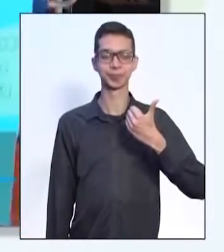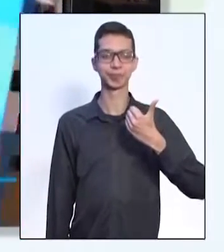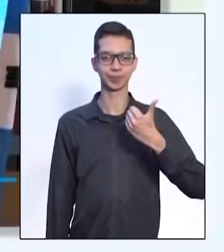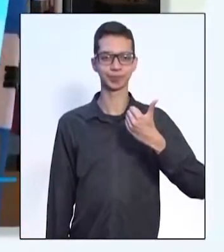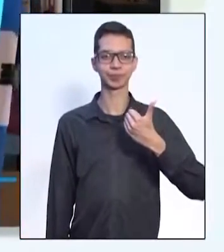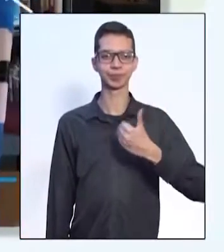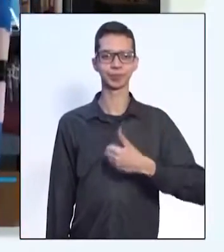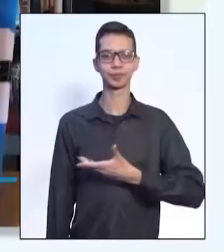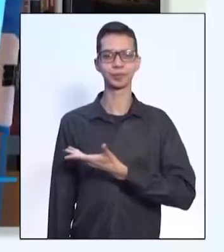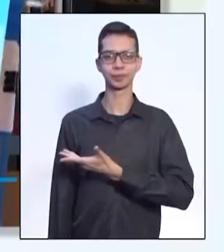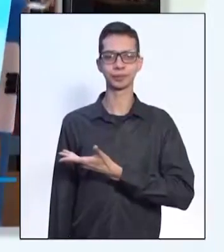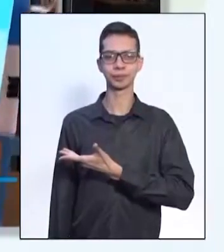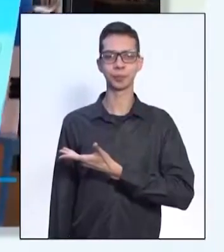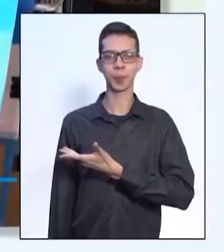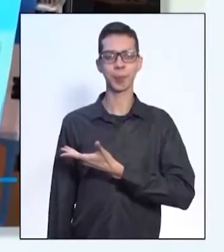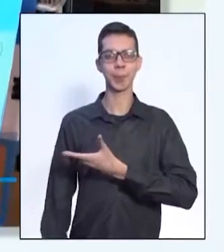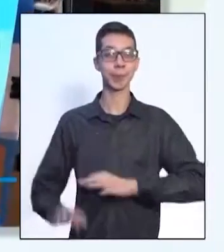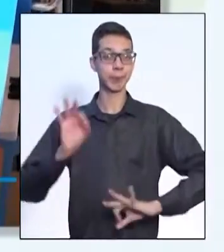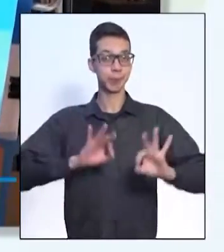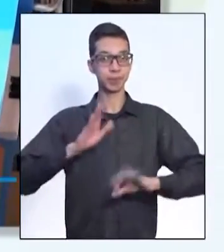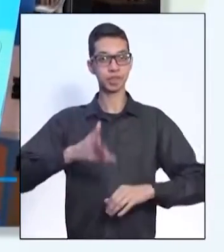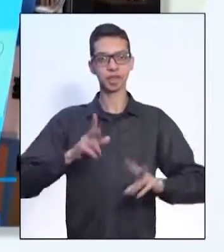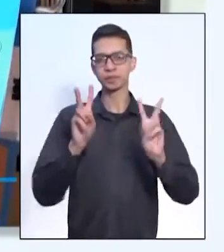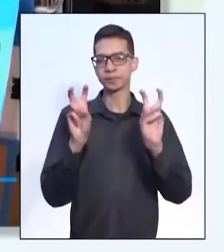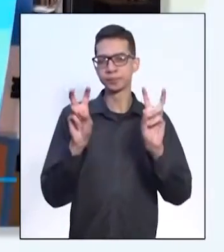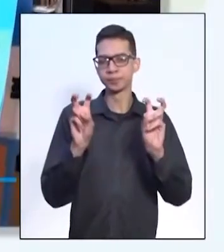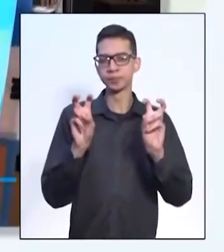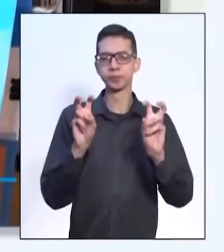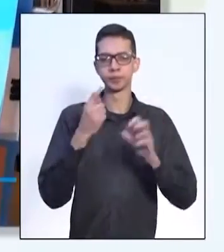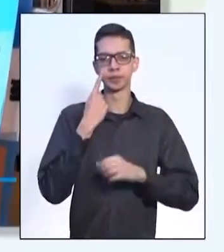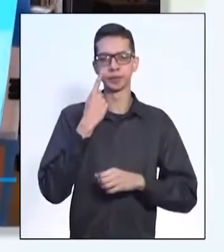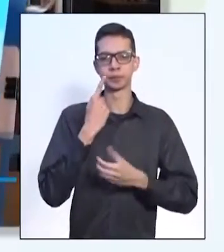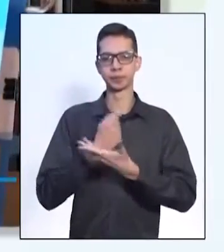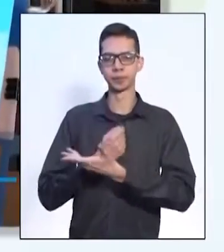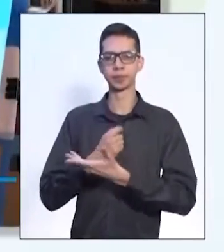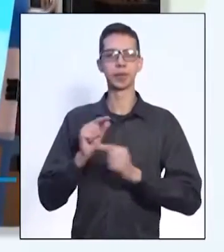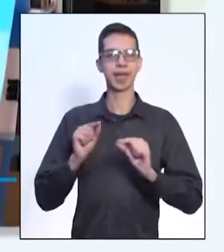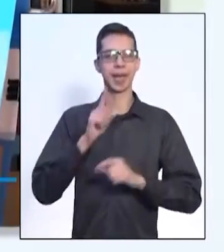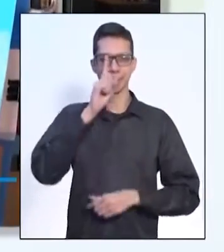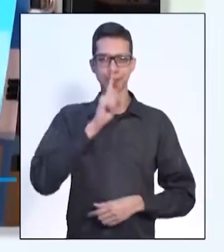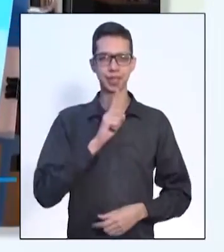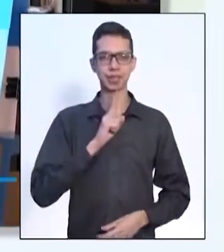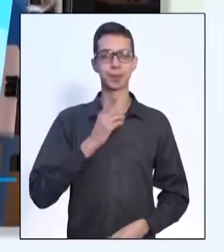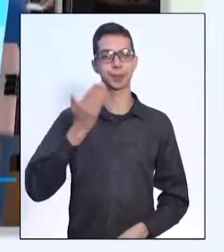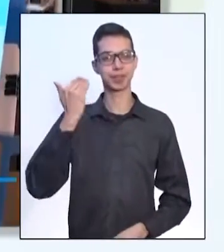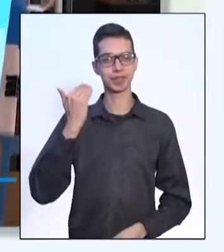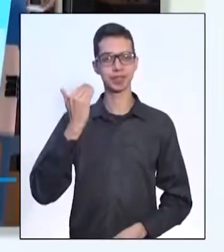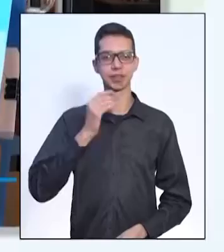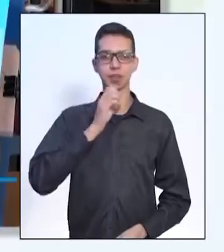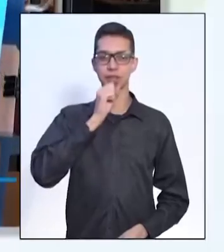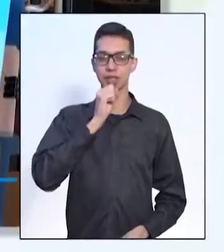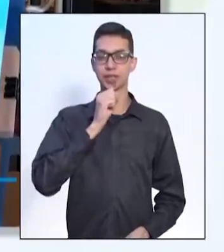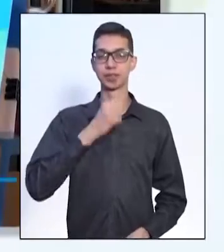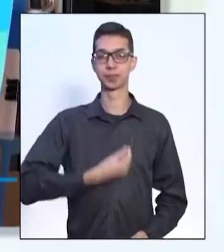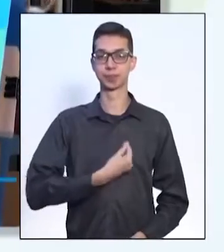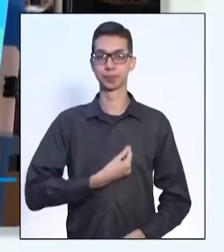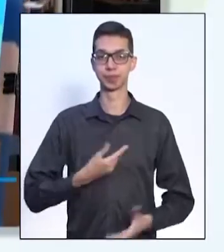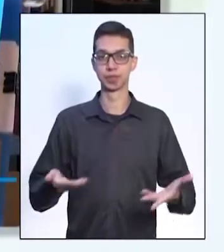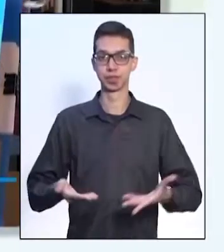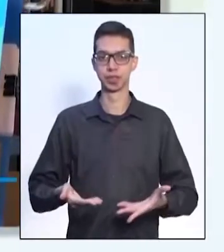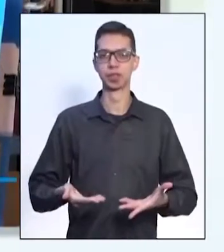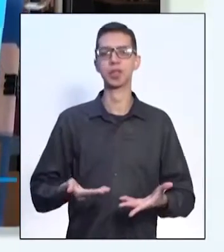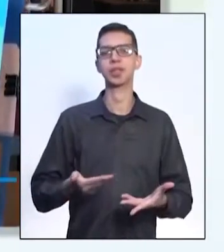Então eu arrumei aqui os títulos. Aqui era meu do passado, presente e futuro. Então coloquei o título de volta ao